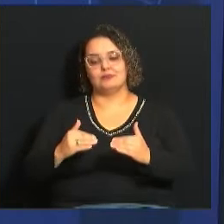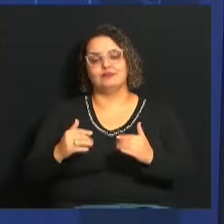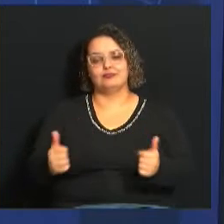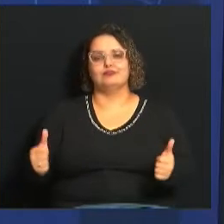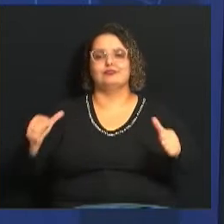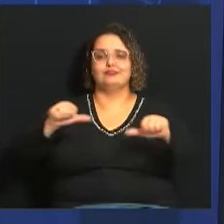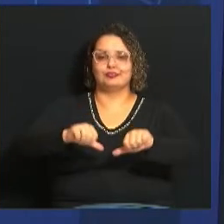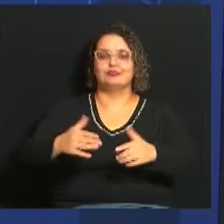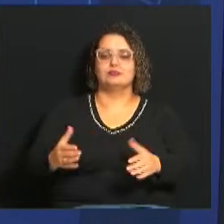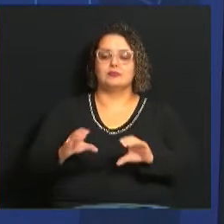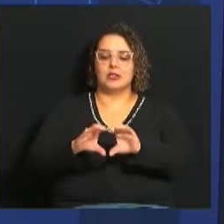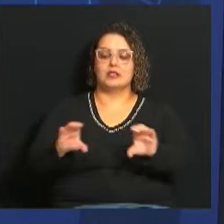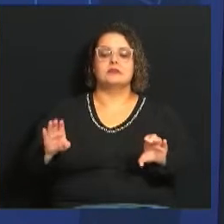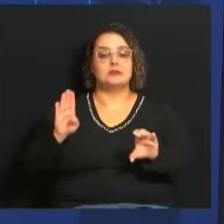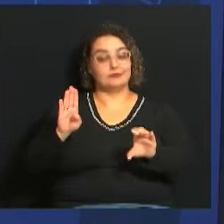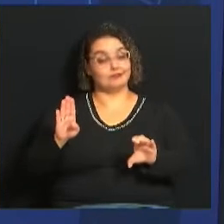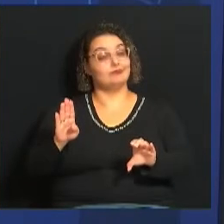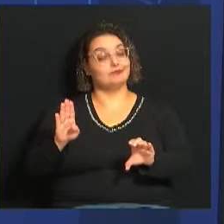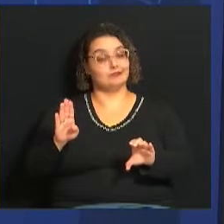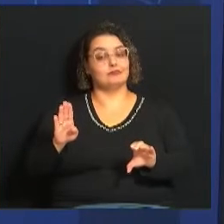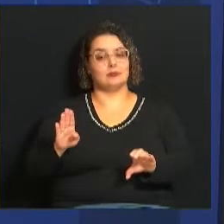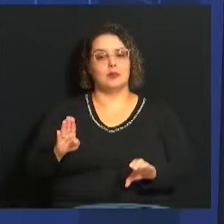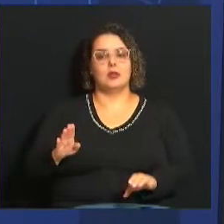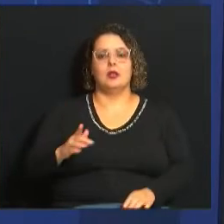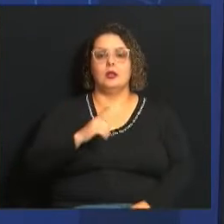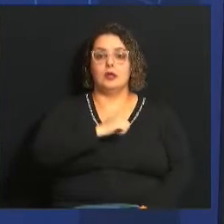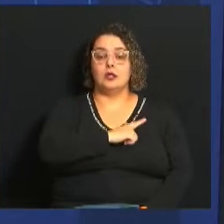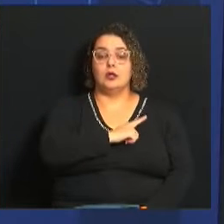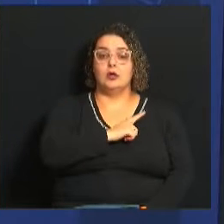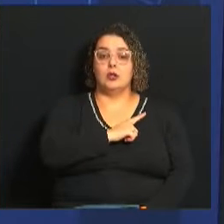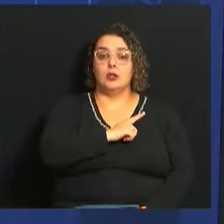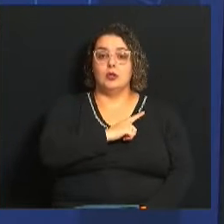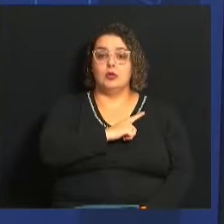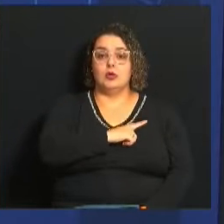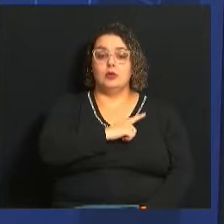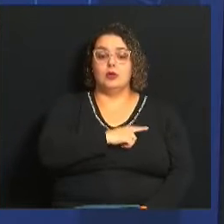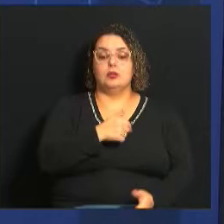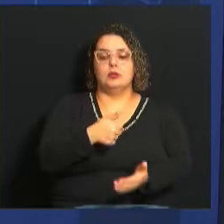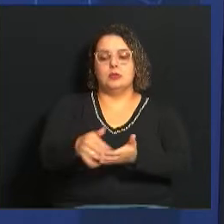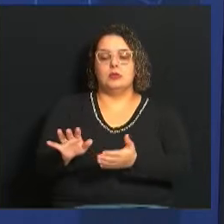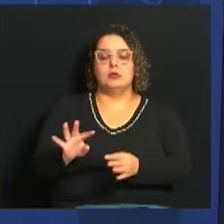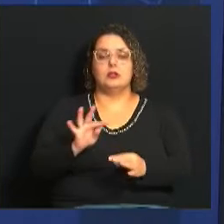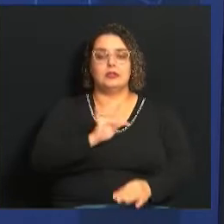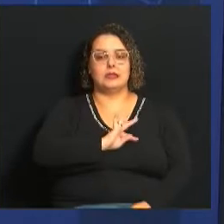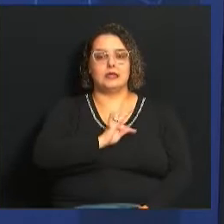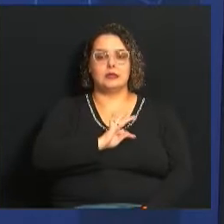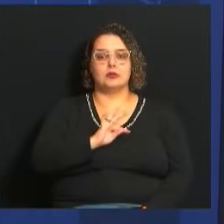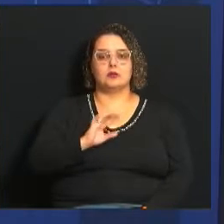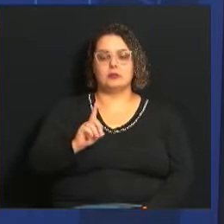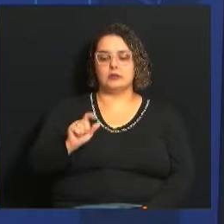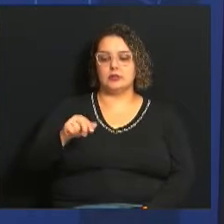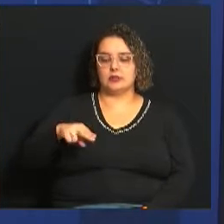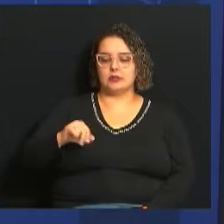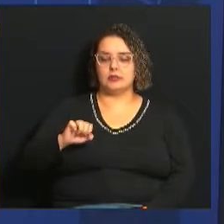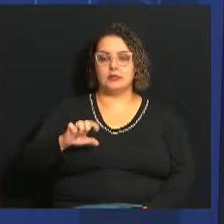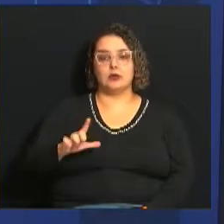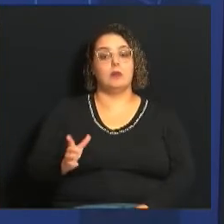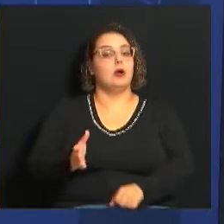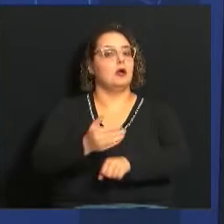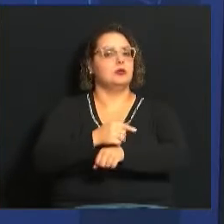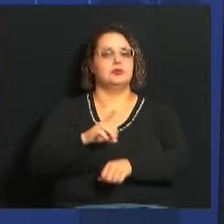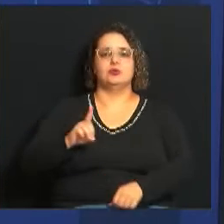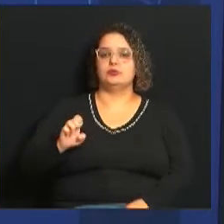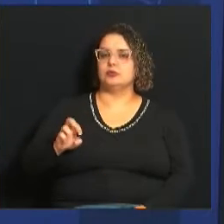da Série B, hein? Bugre que desde a demissão do técnico Daniel Paulista, antes do derby, não